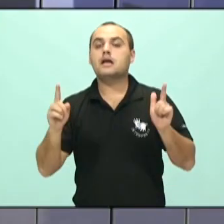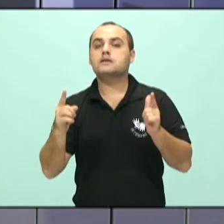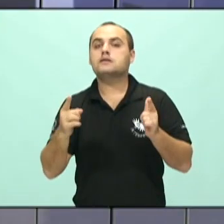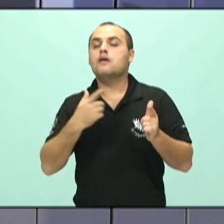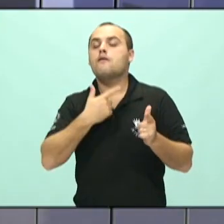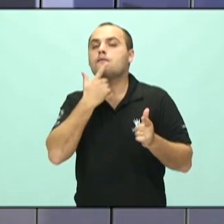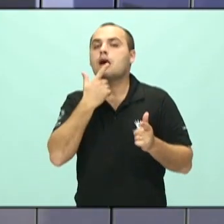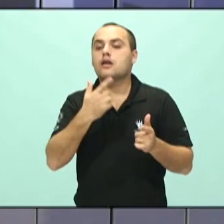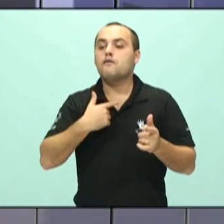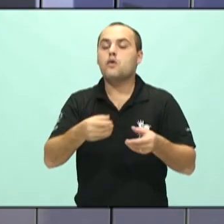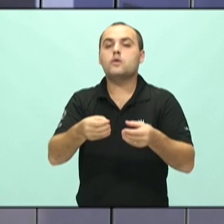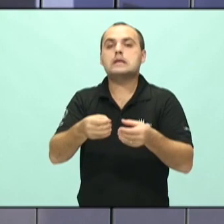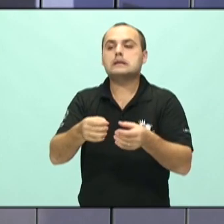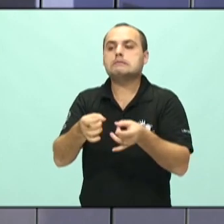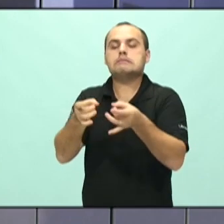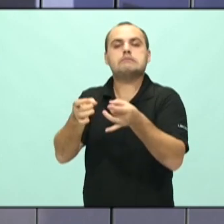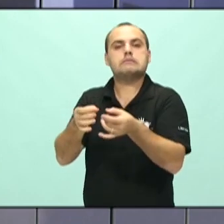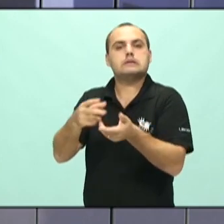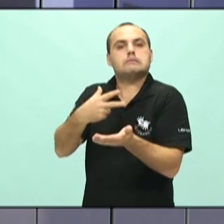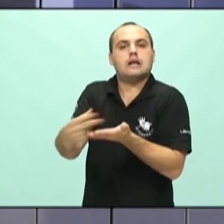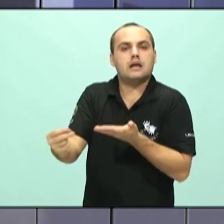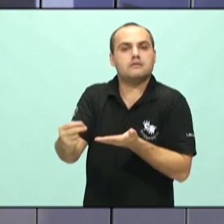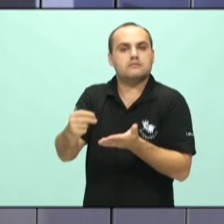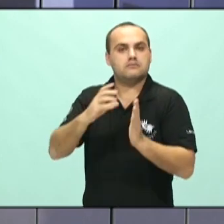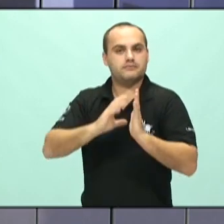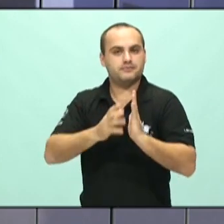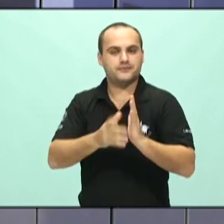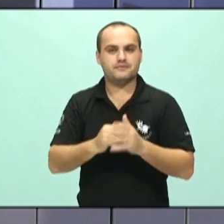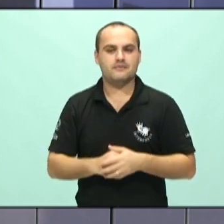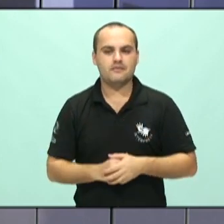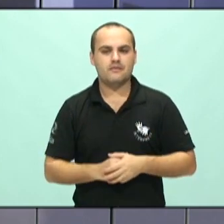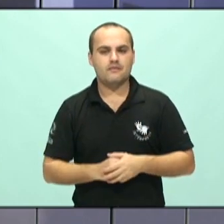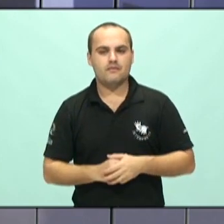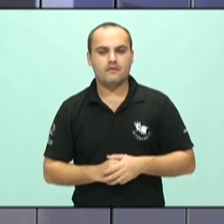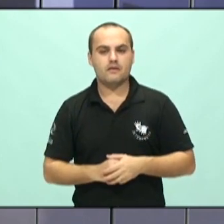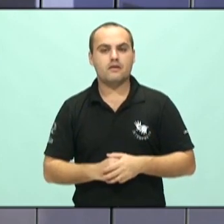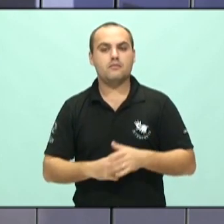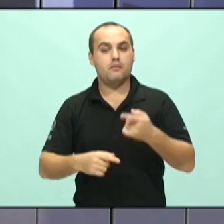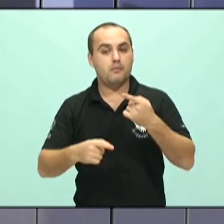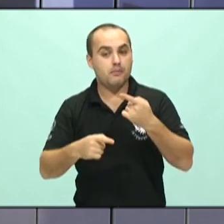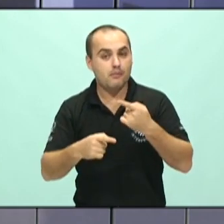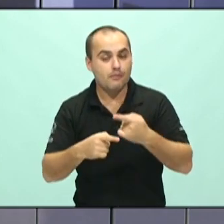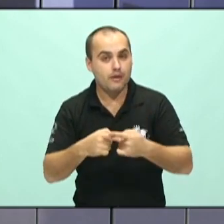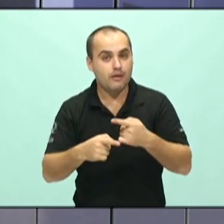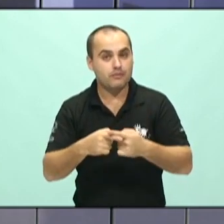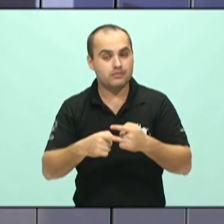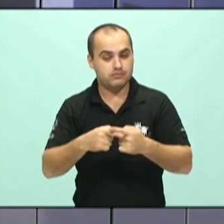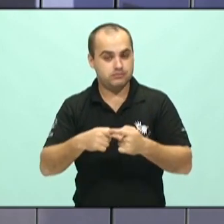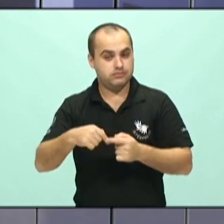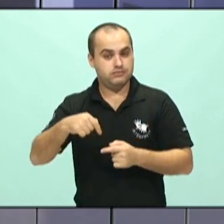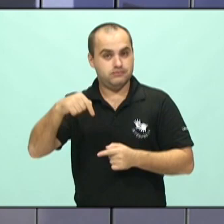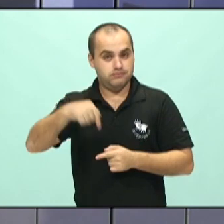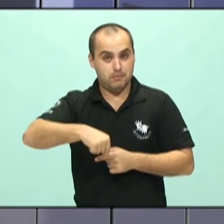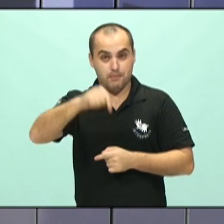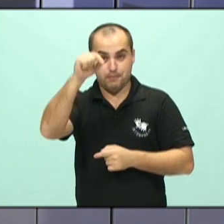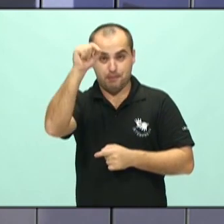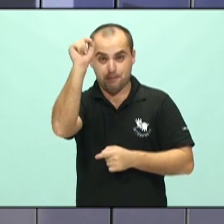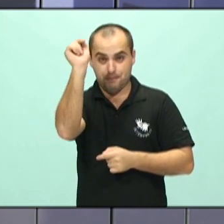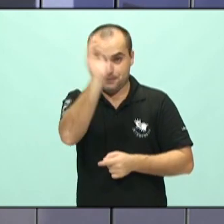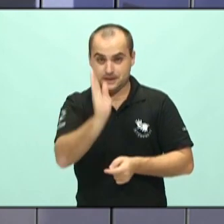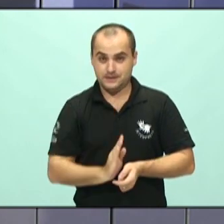partido? Principalmente pelas atitudes tomadas pelo partido em nível